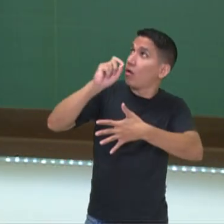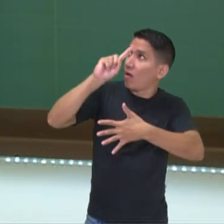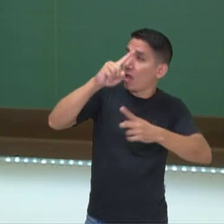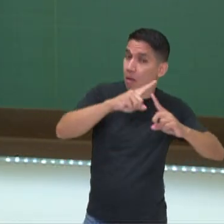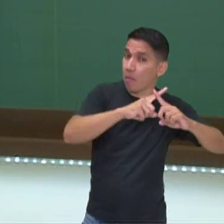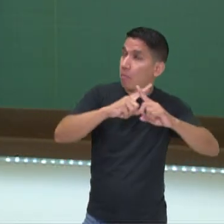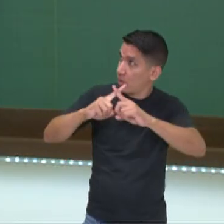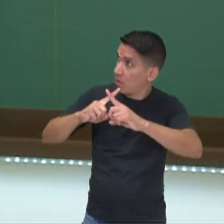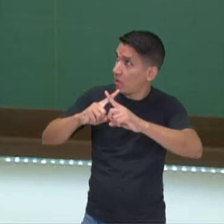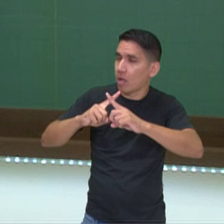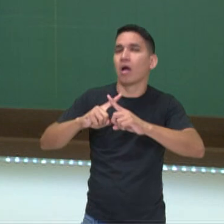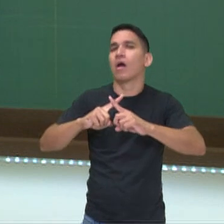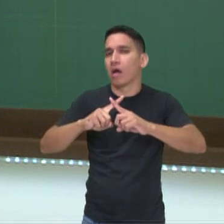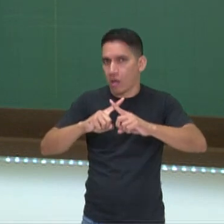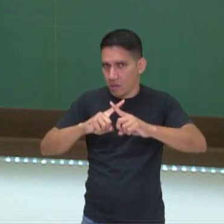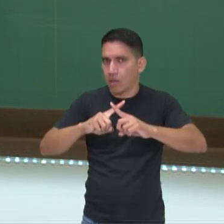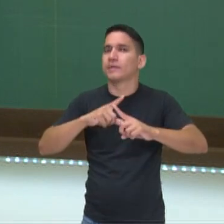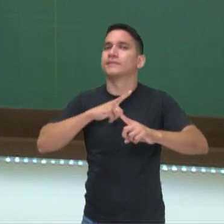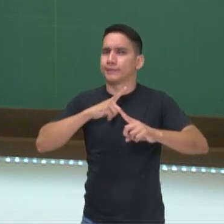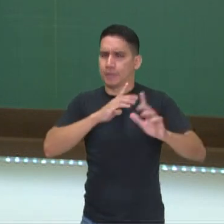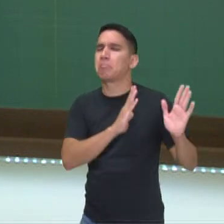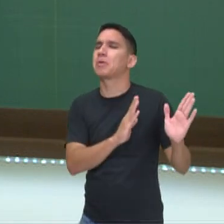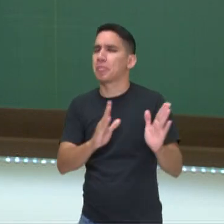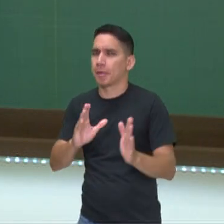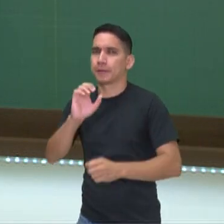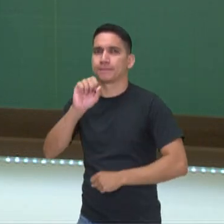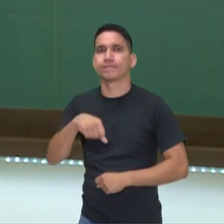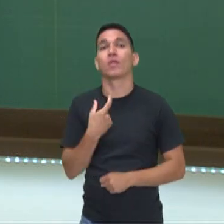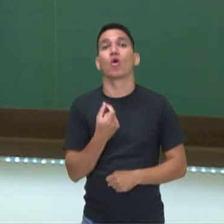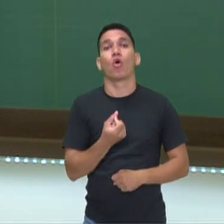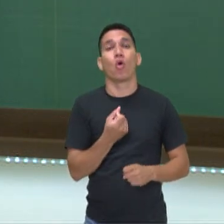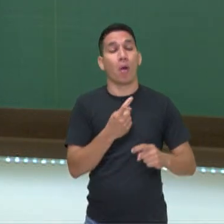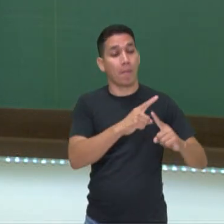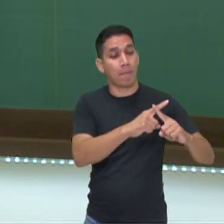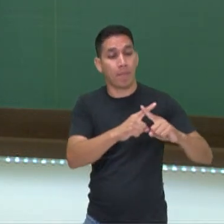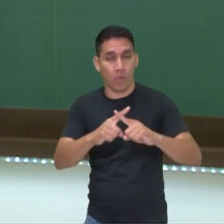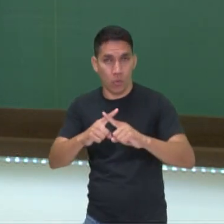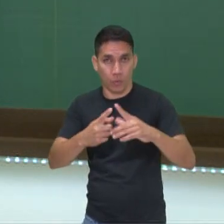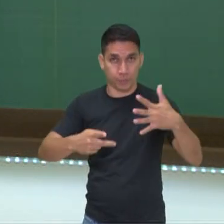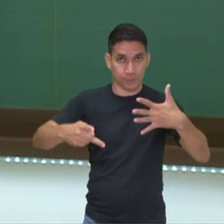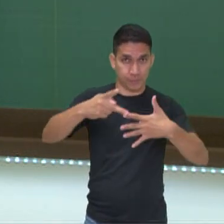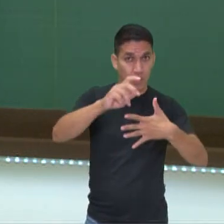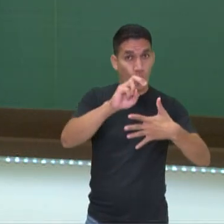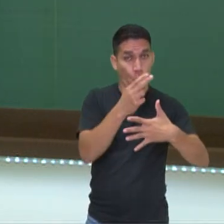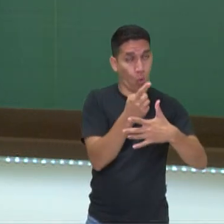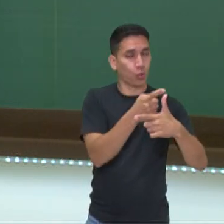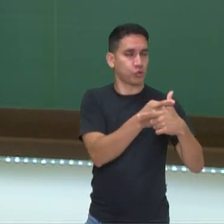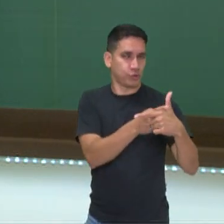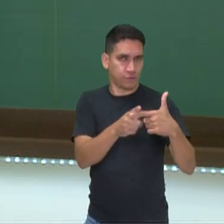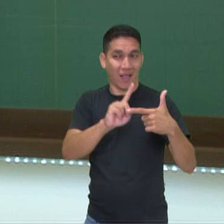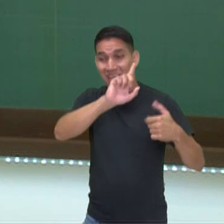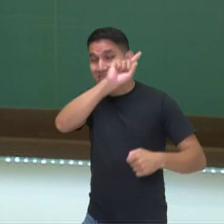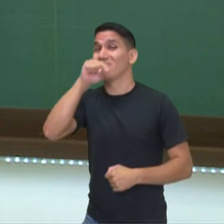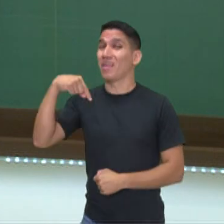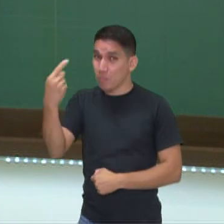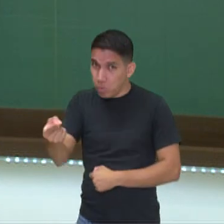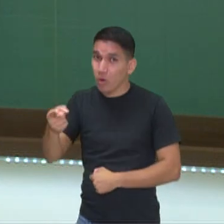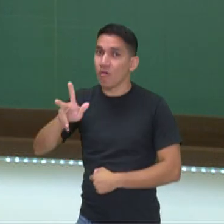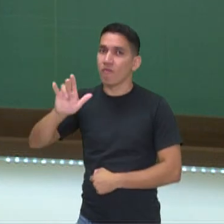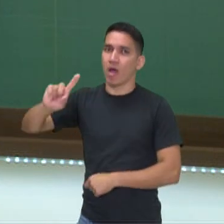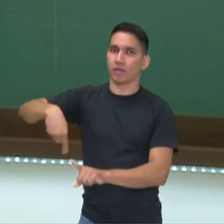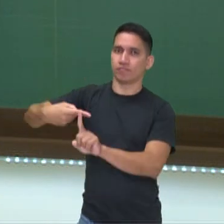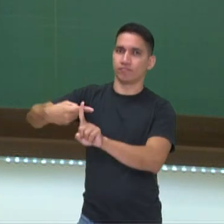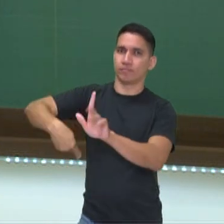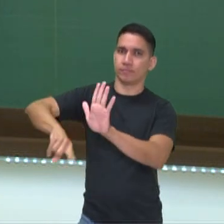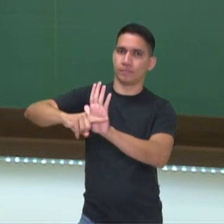a multiplicação, ou seja, tem uma ordem a seguir, né? Primeiro eu vou resolver a multiplicação ou a divisão e depois eu vou resolver a